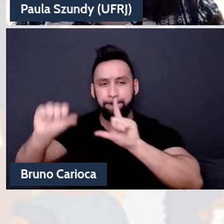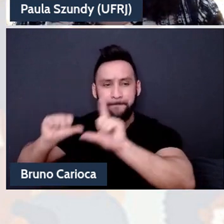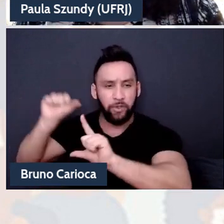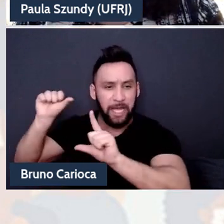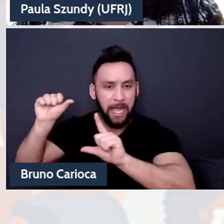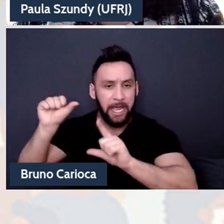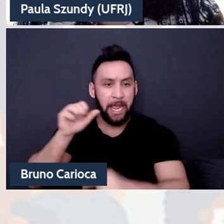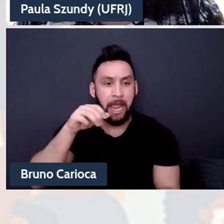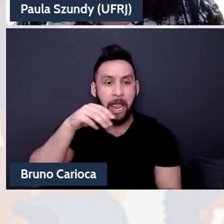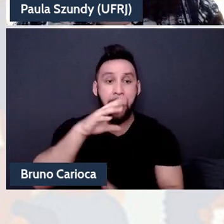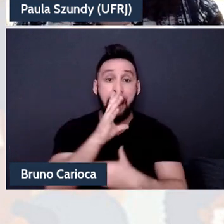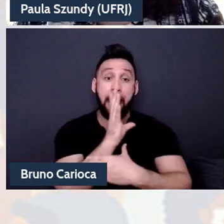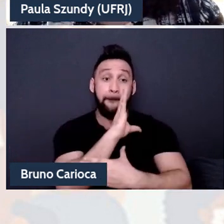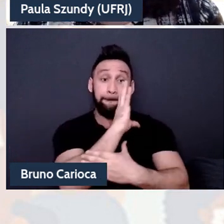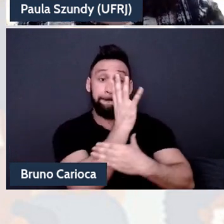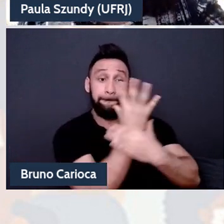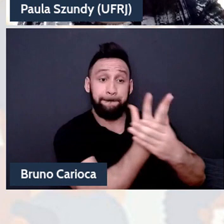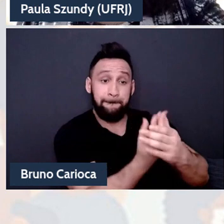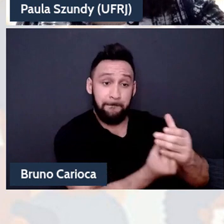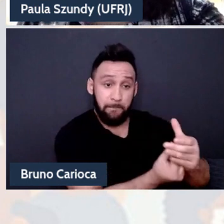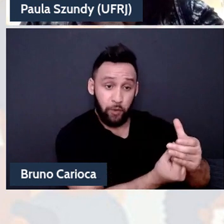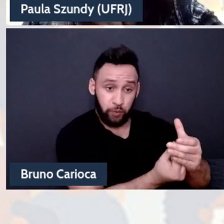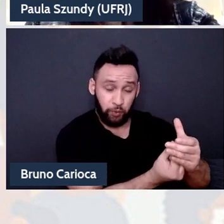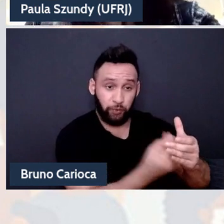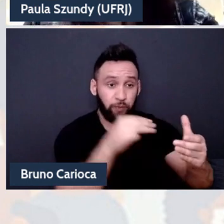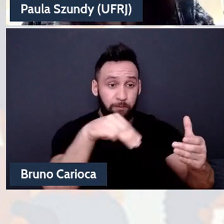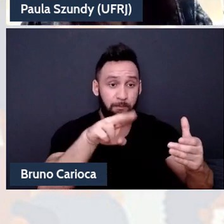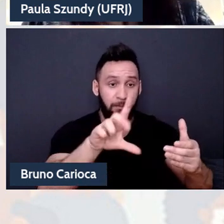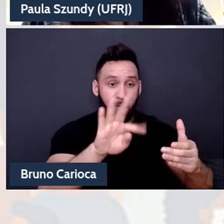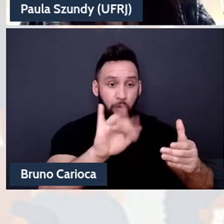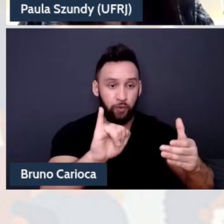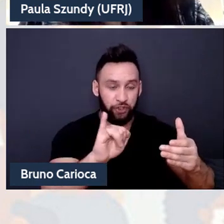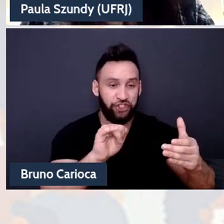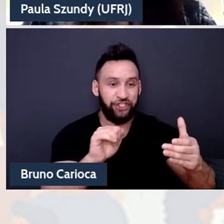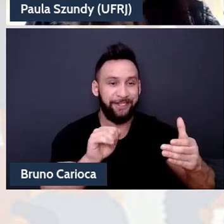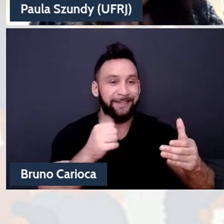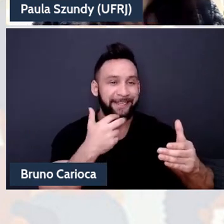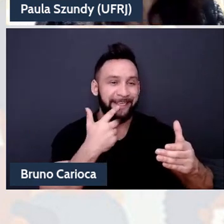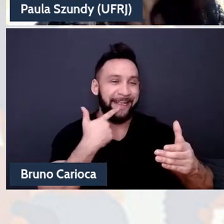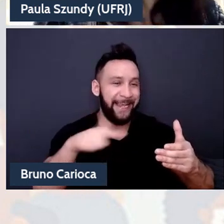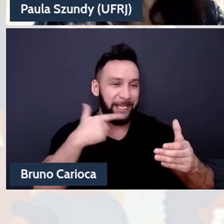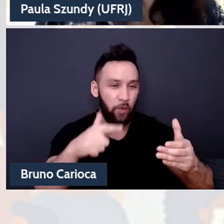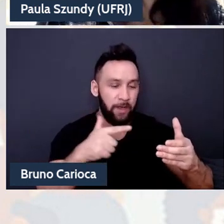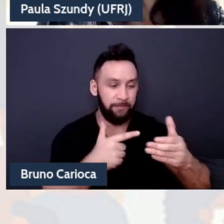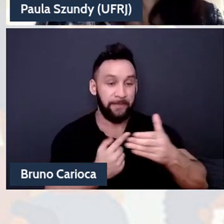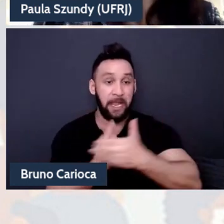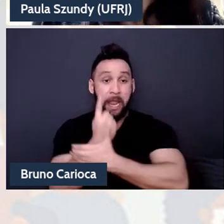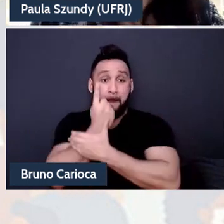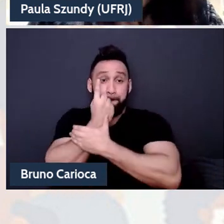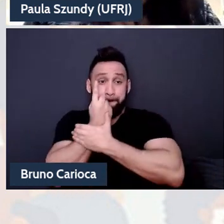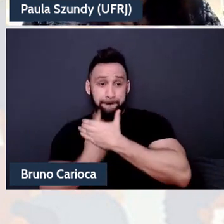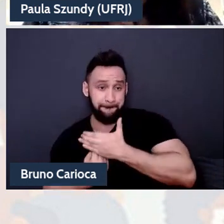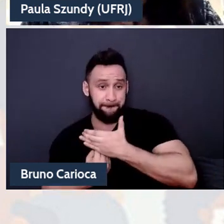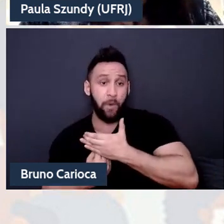mono linguismo, né, na BNCC, em comparação